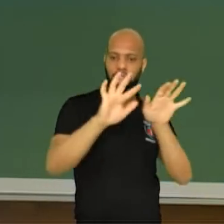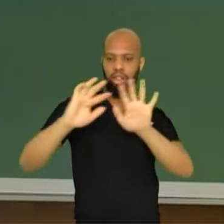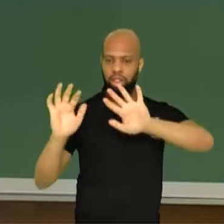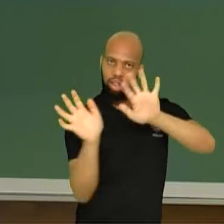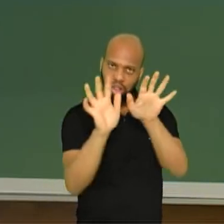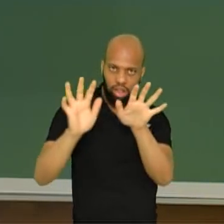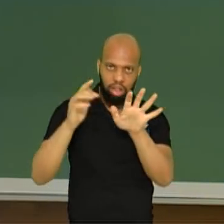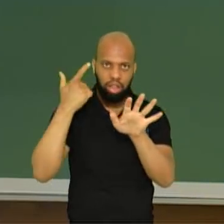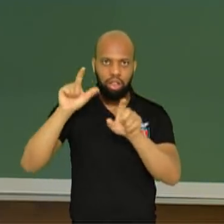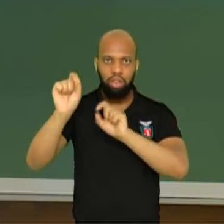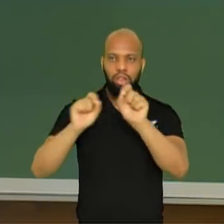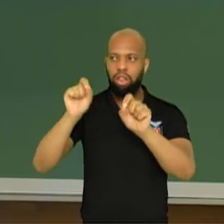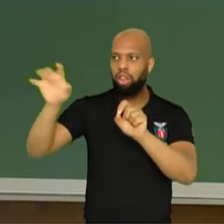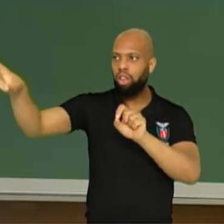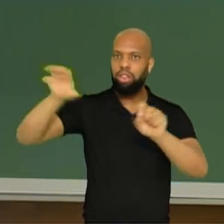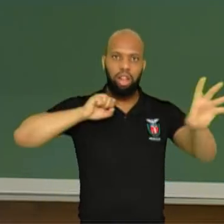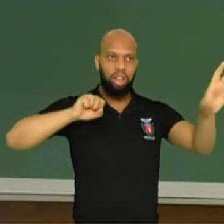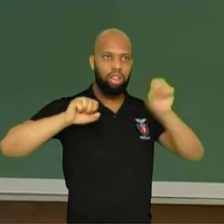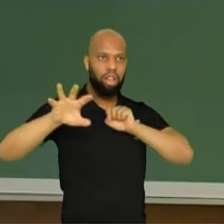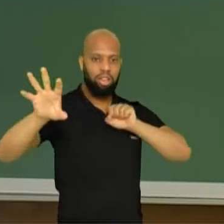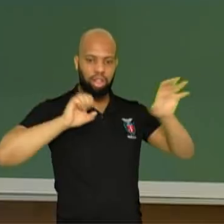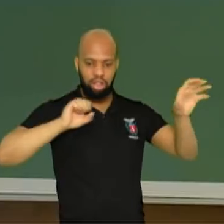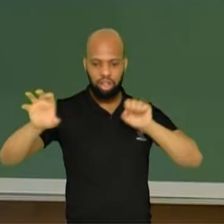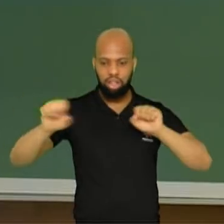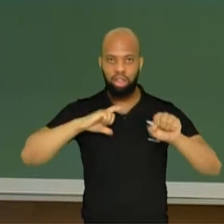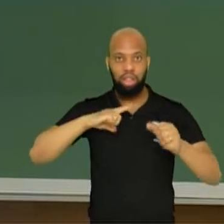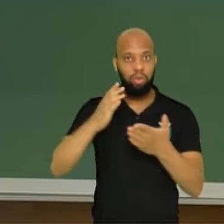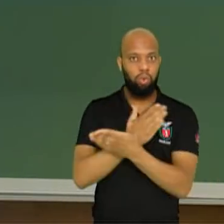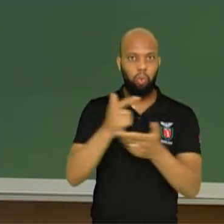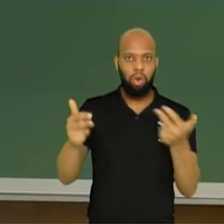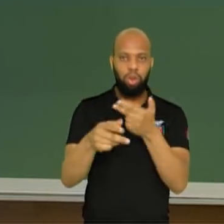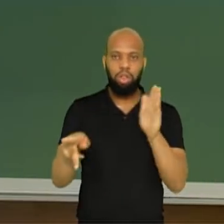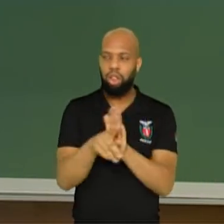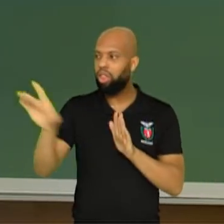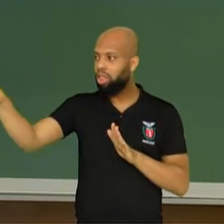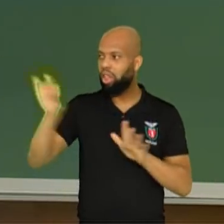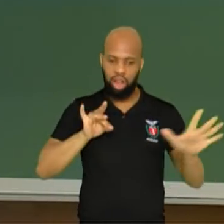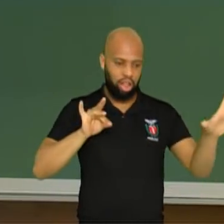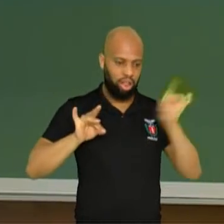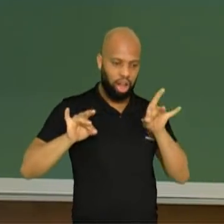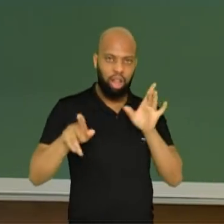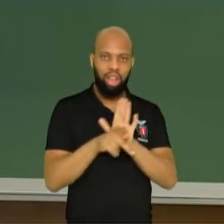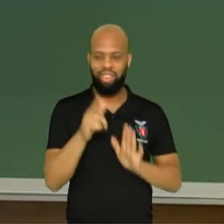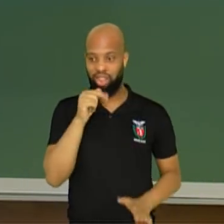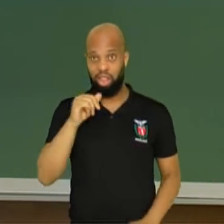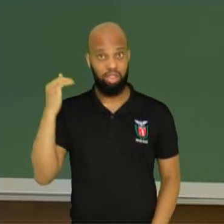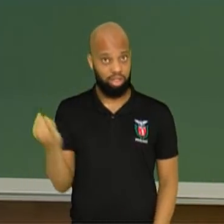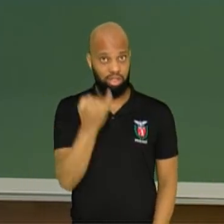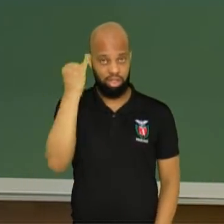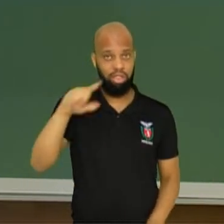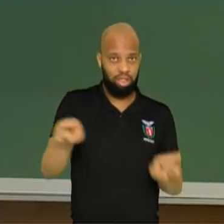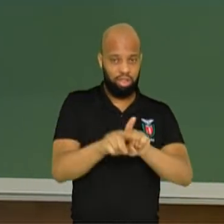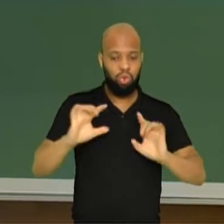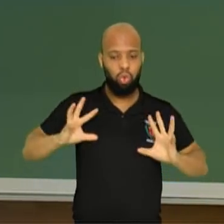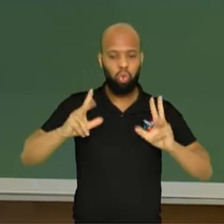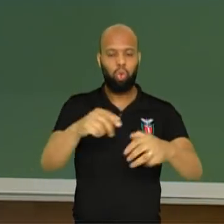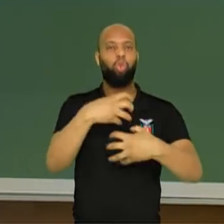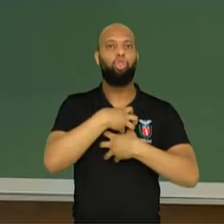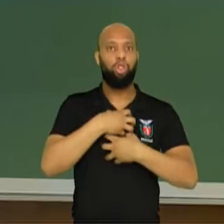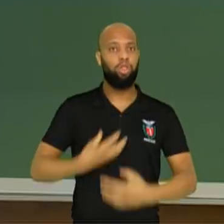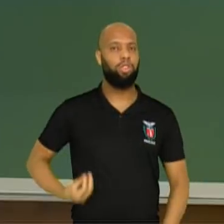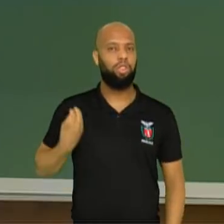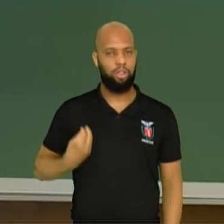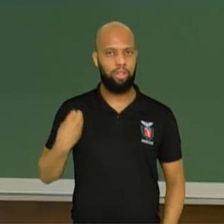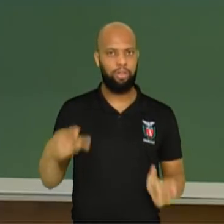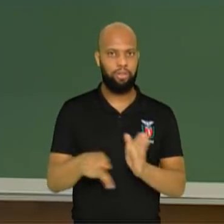possa atrair todas as partículas que tiverem na água. Então ela vai ser muito importante para todos os processos vitais